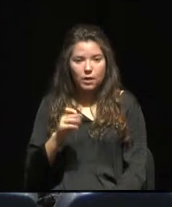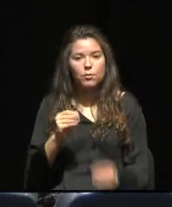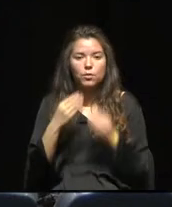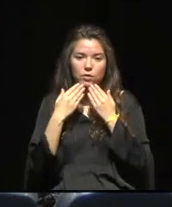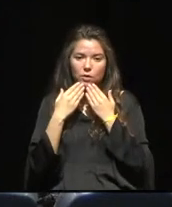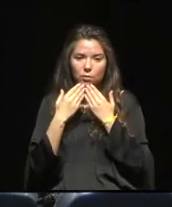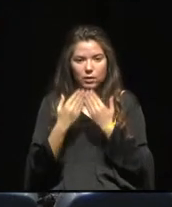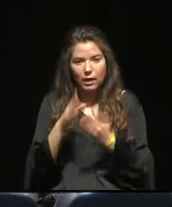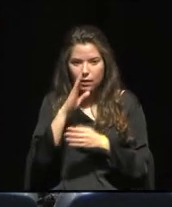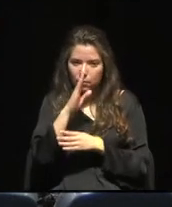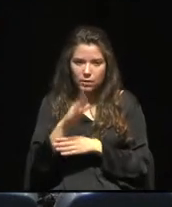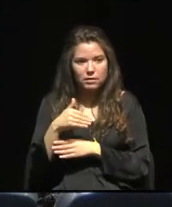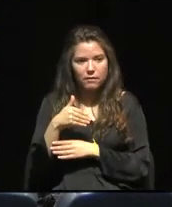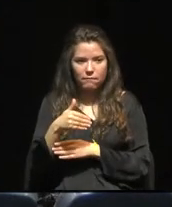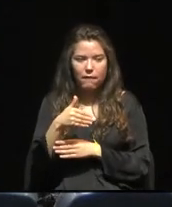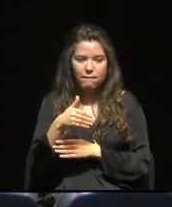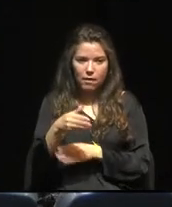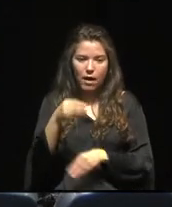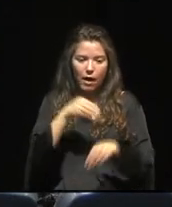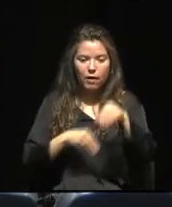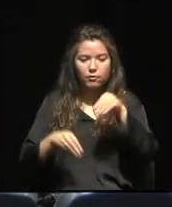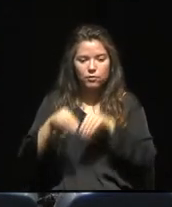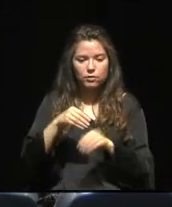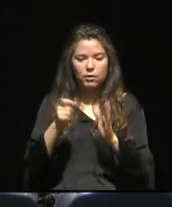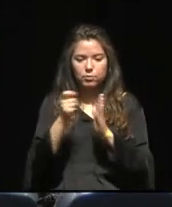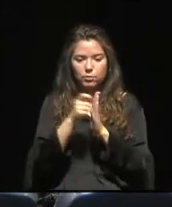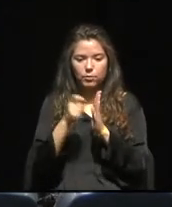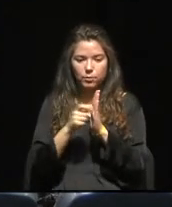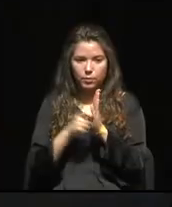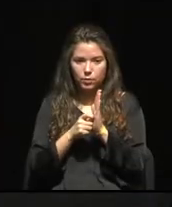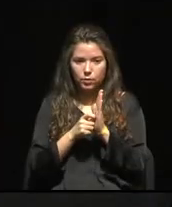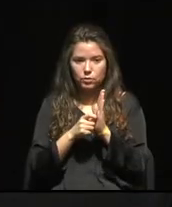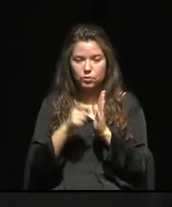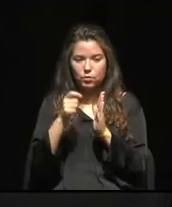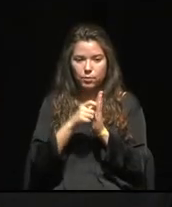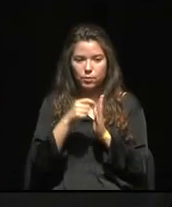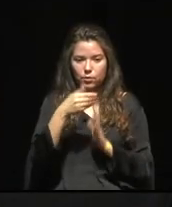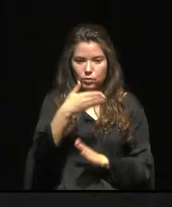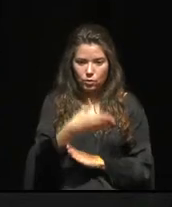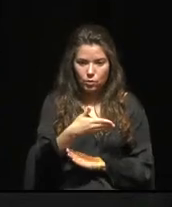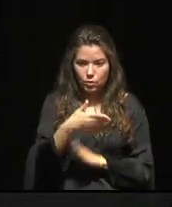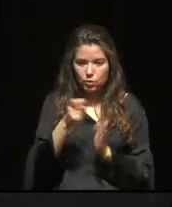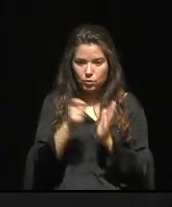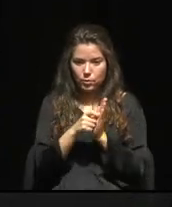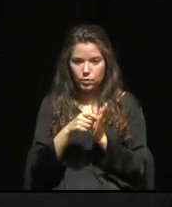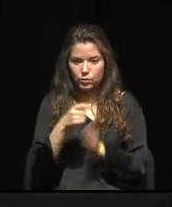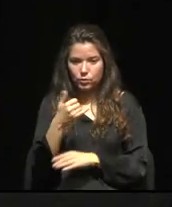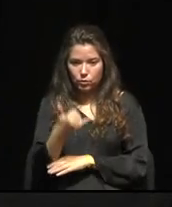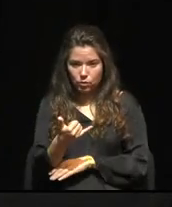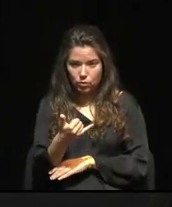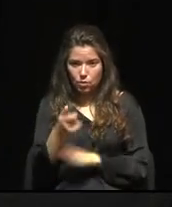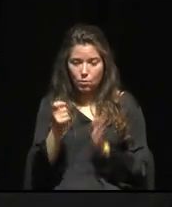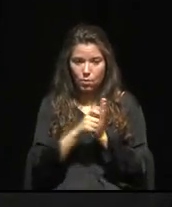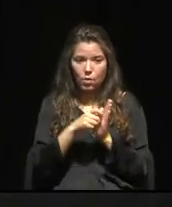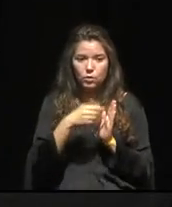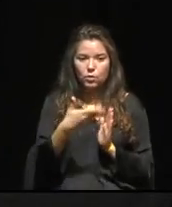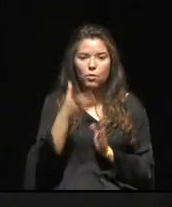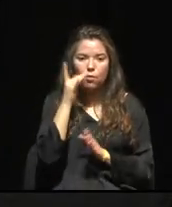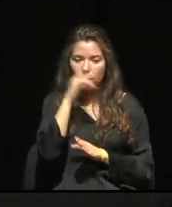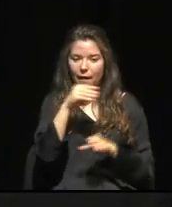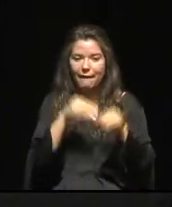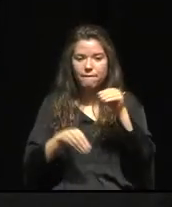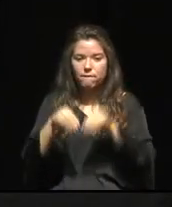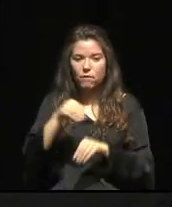obrigada parece-me que vamos vamos votar por pontos o ponto um e o ponto do ponto um quem